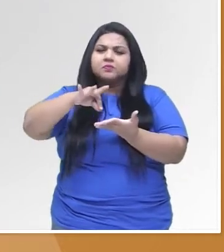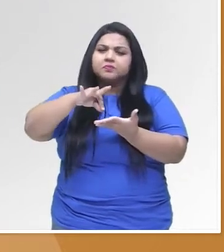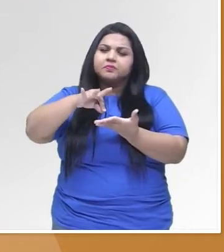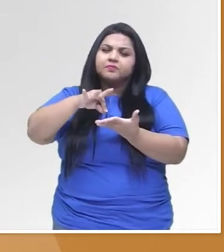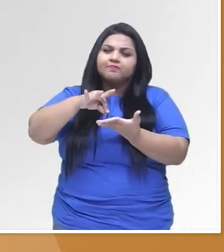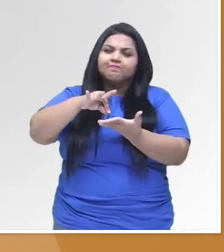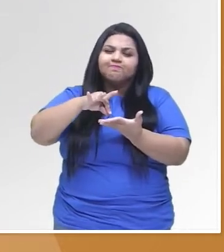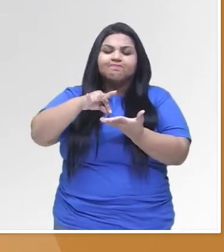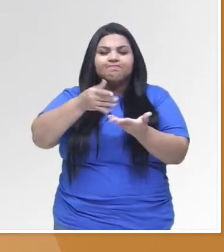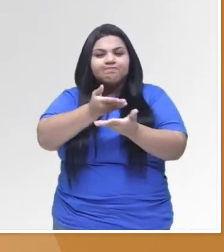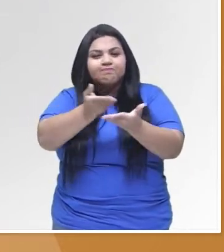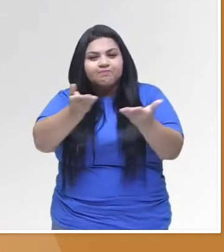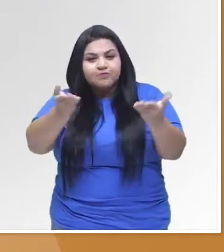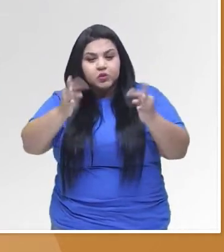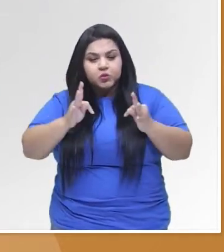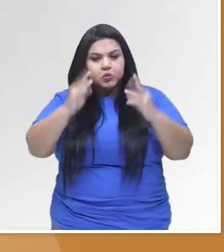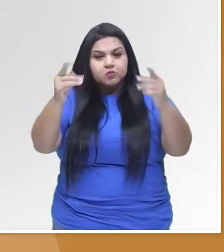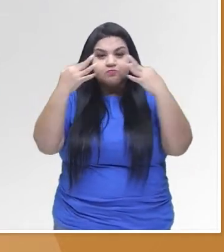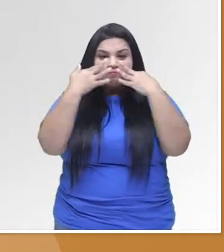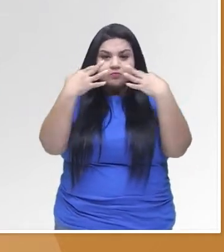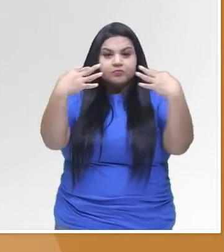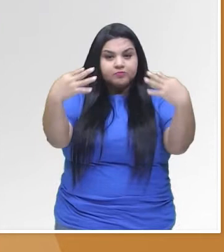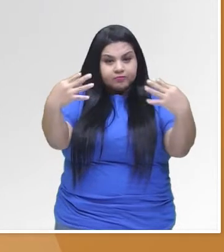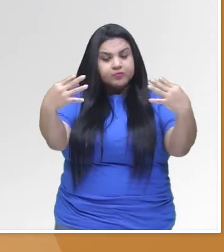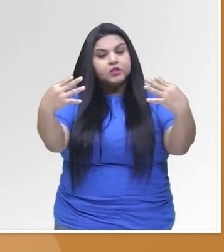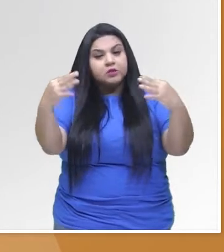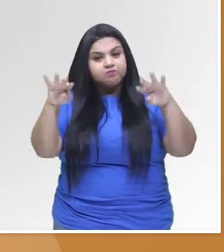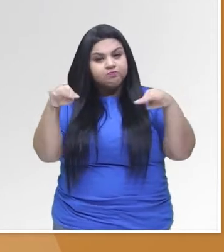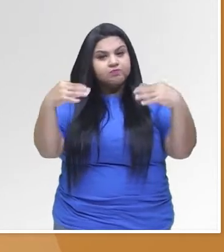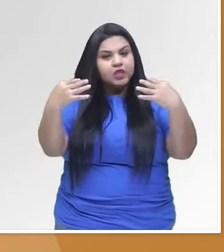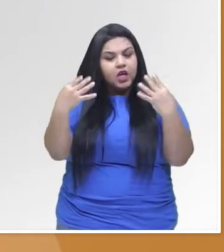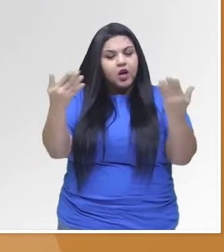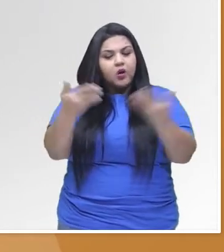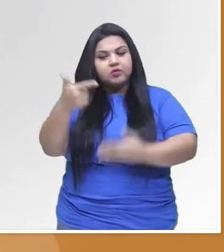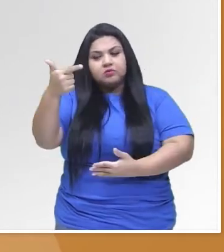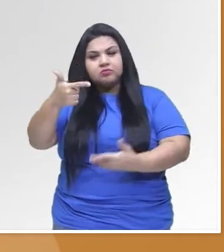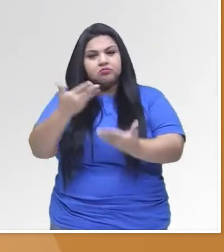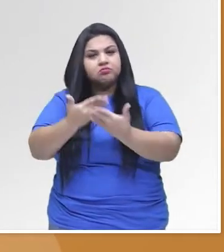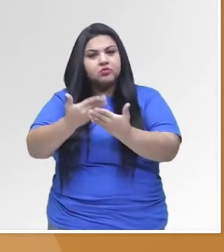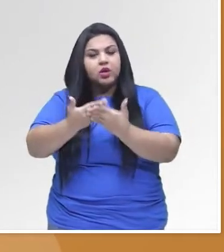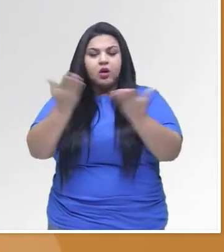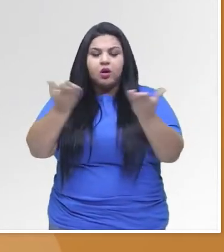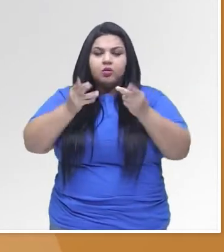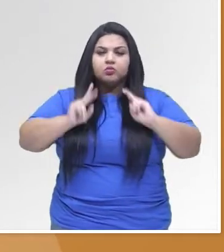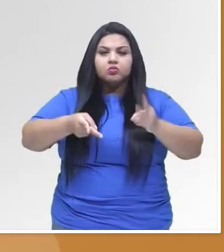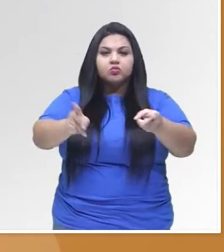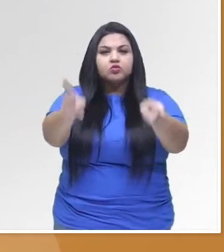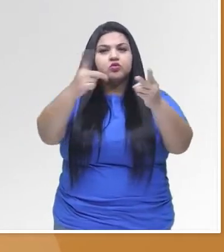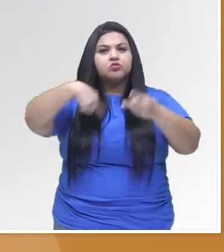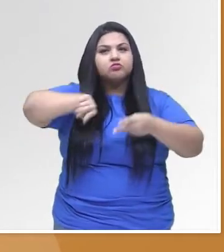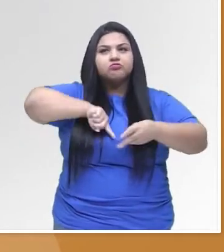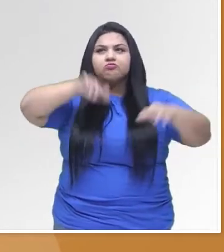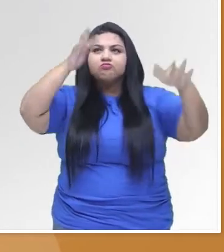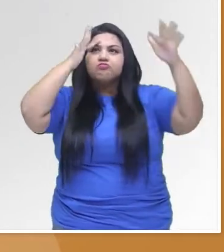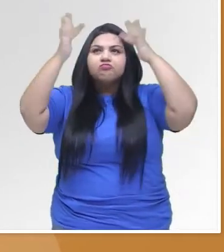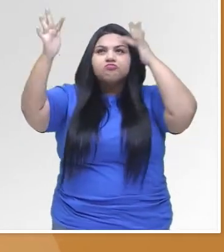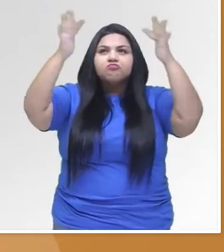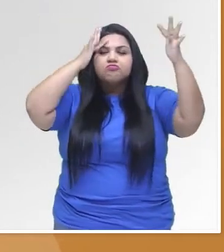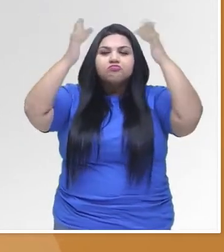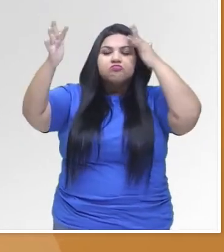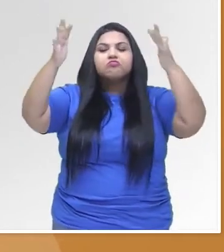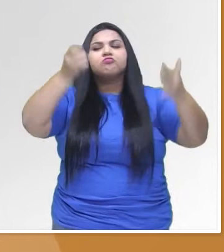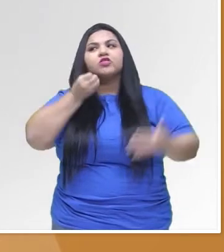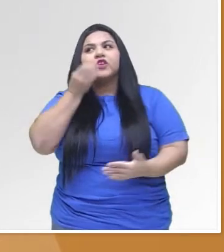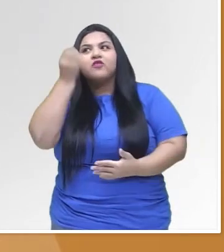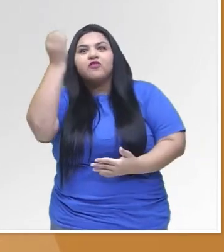nos acompanham agora na nossa segunda aula, né? Vamos aí continuar a nossa viagem sobre a região Centro-Sul.